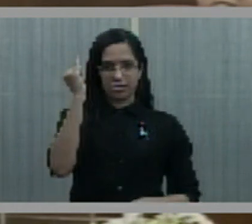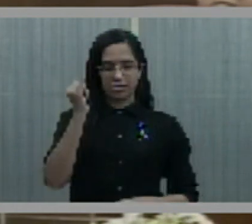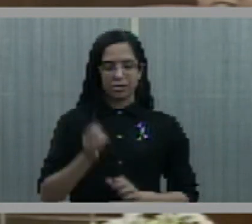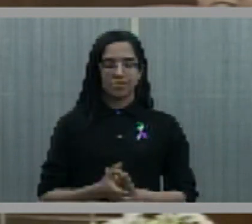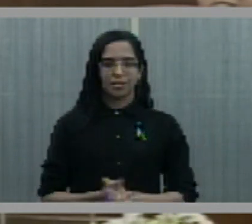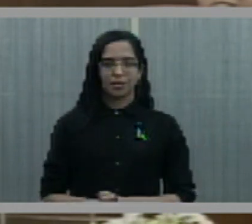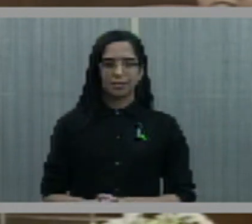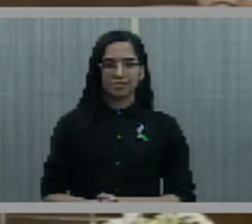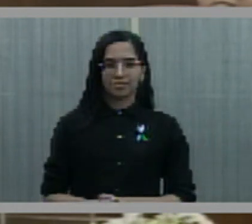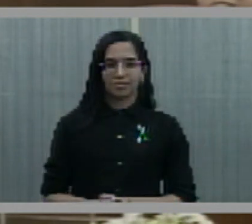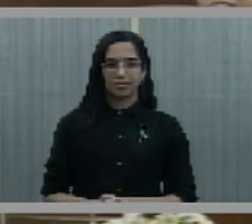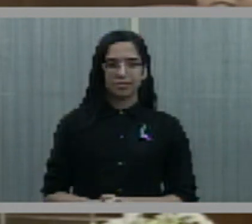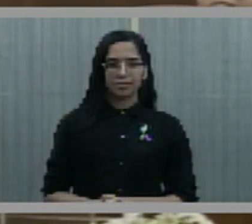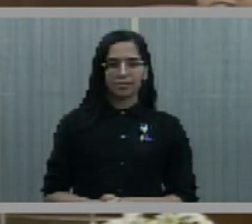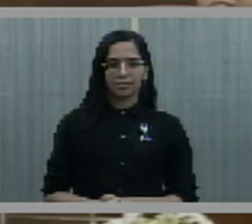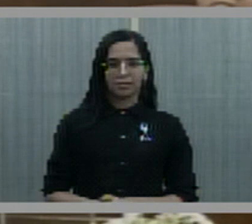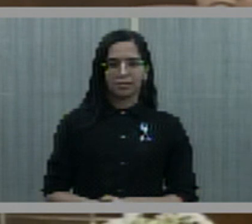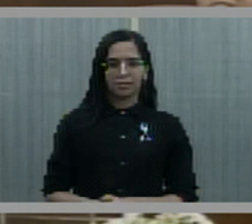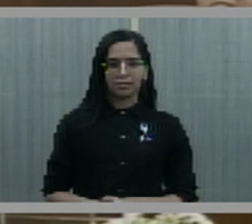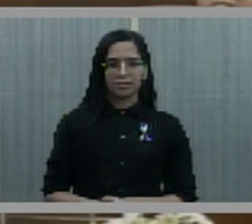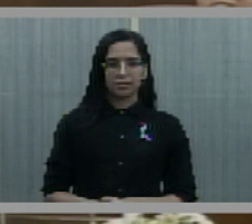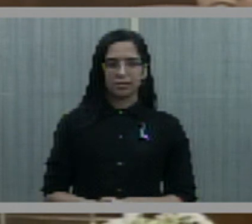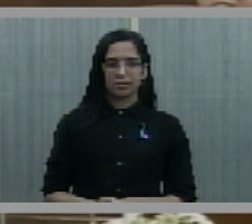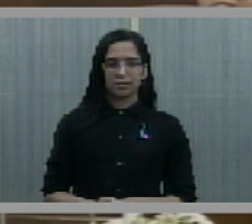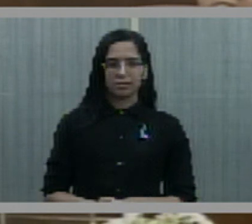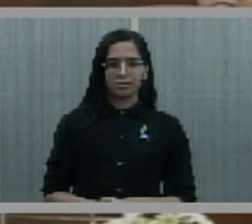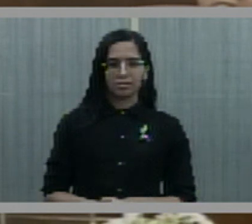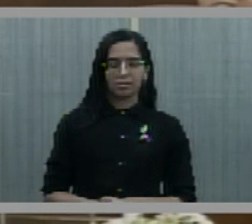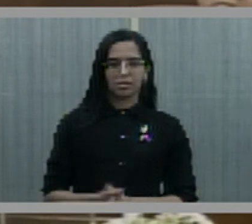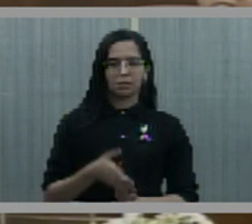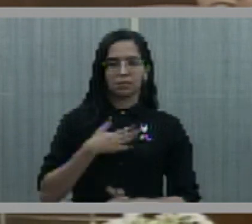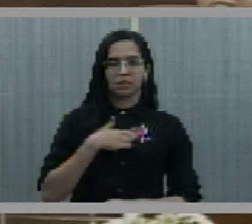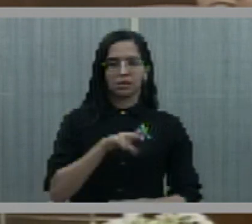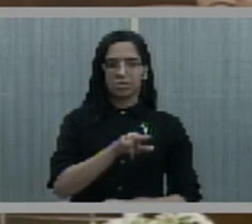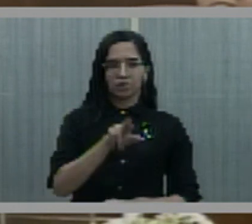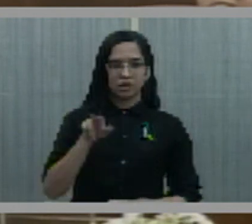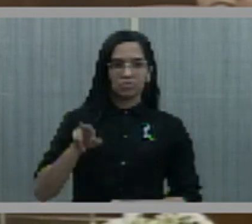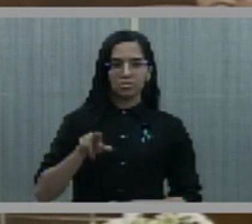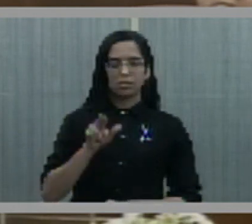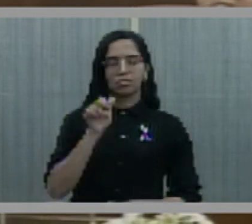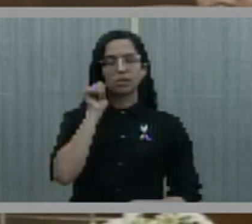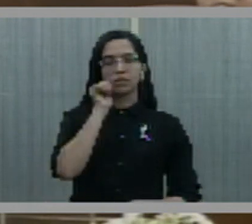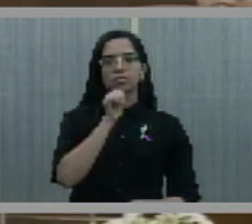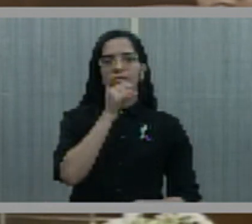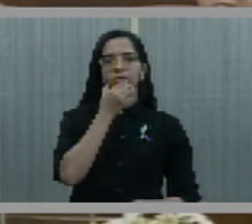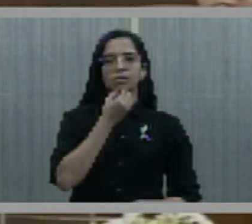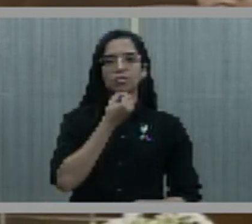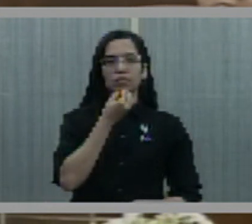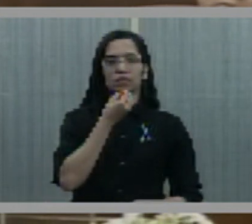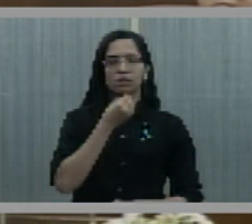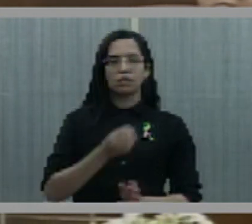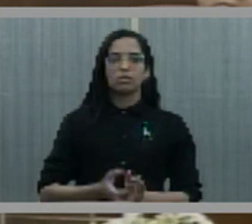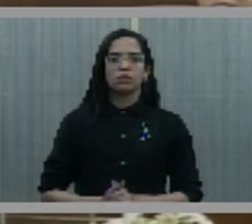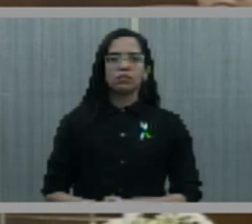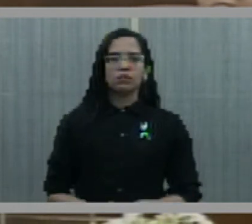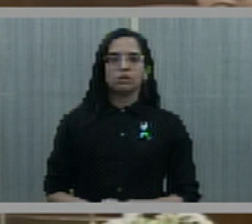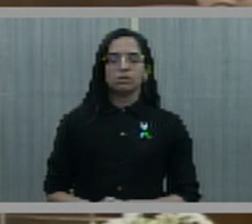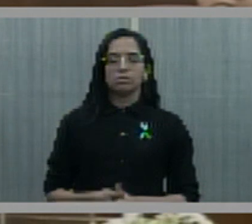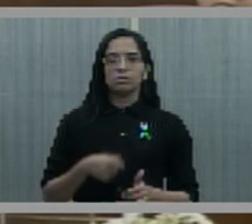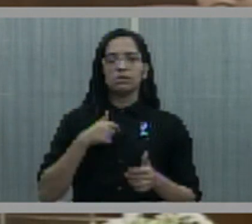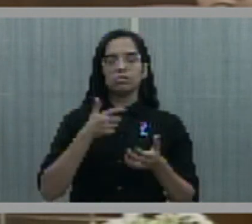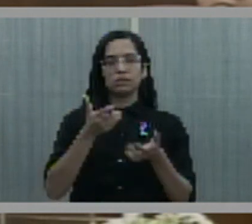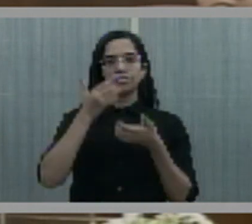também, como pastores, né. Meus irmãos e minhas irmãs, ao mesmo tempo que quero